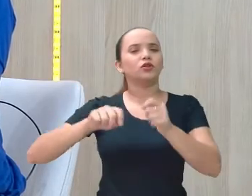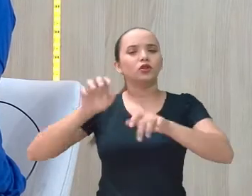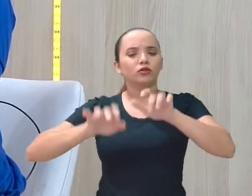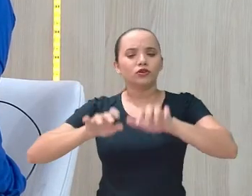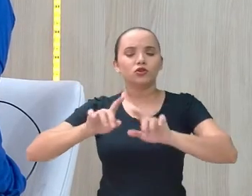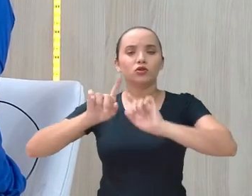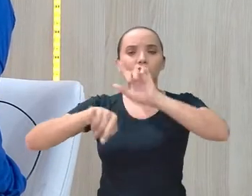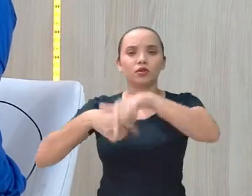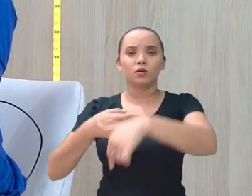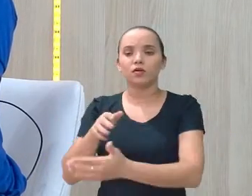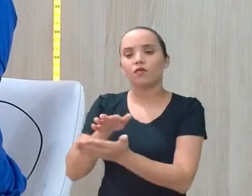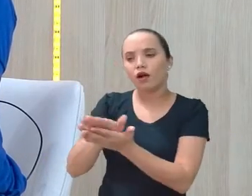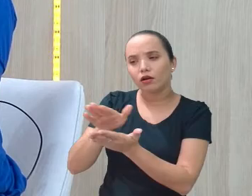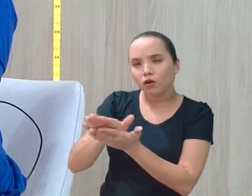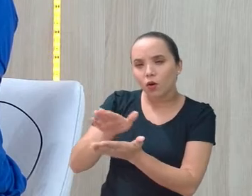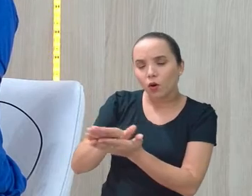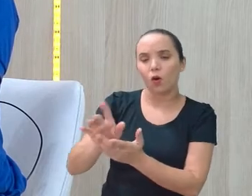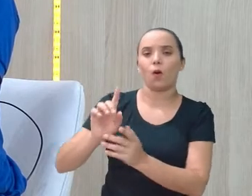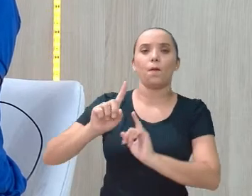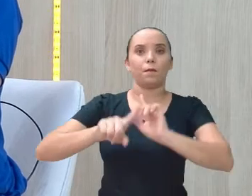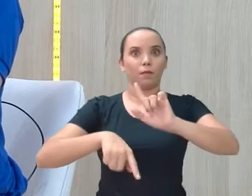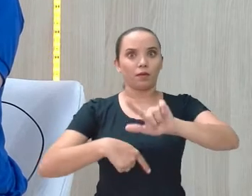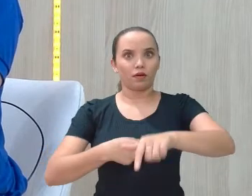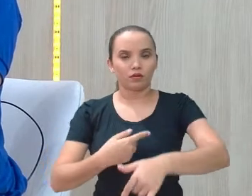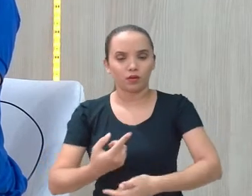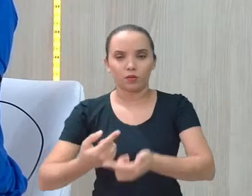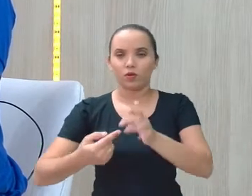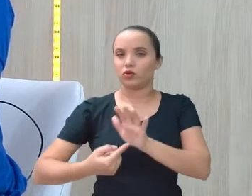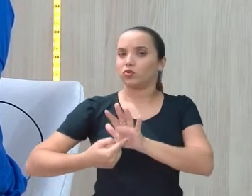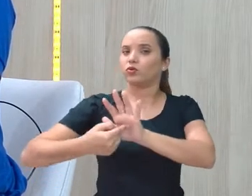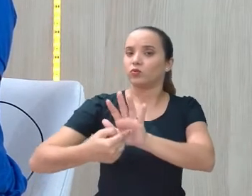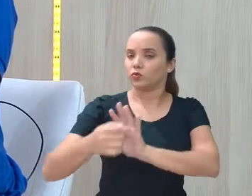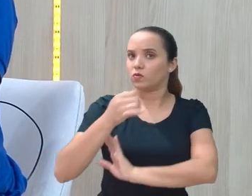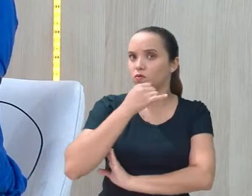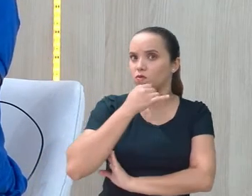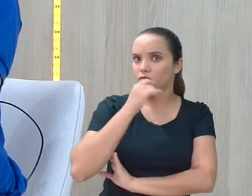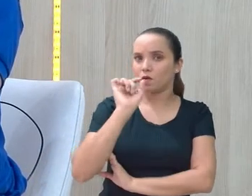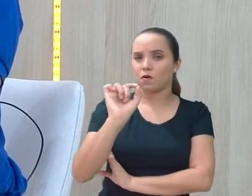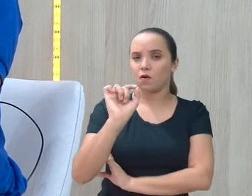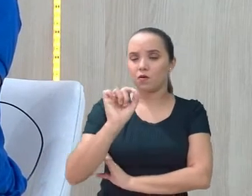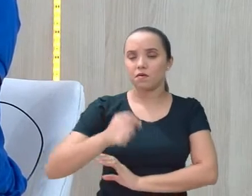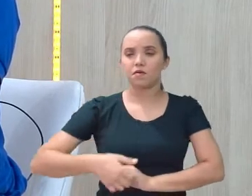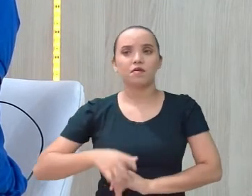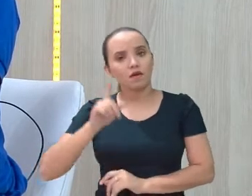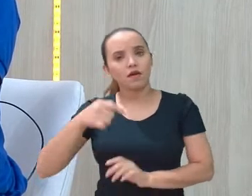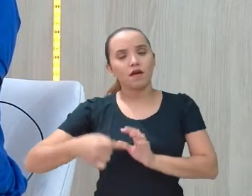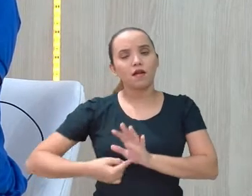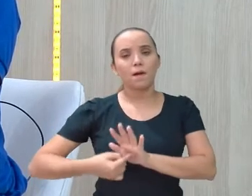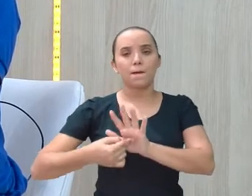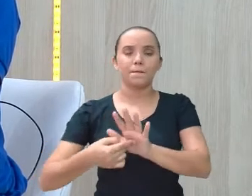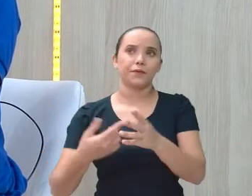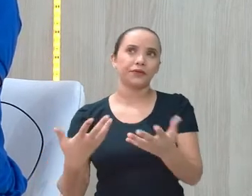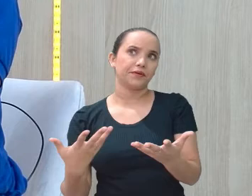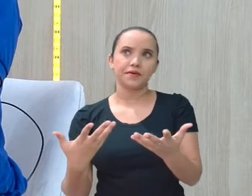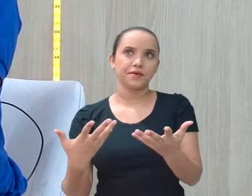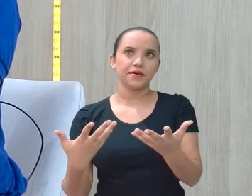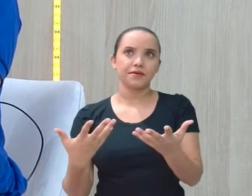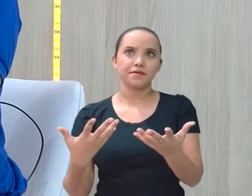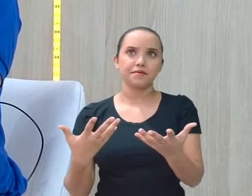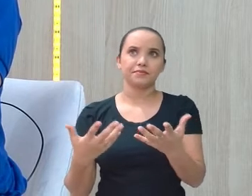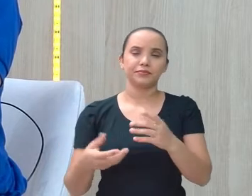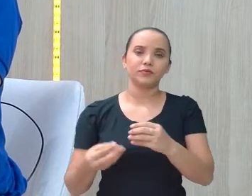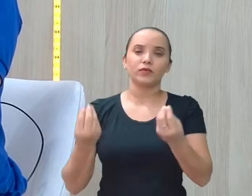e a partir dessa matriz, nós trouxemos esse exemplo, porque ele serve como uma matriz que poderia